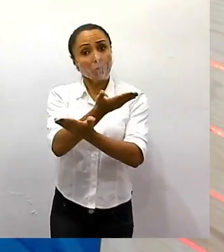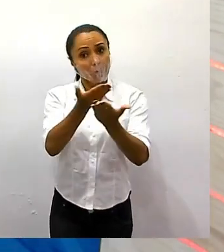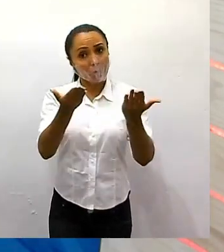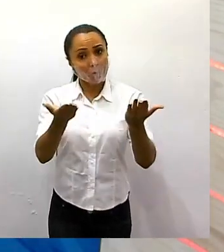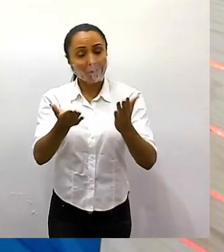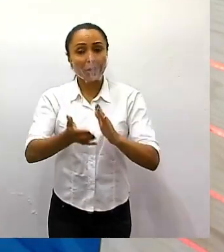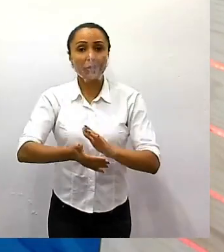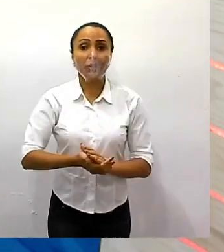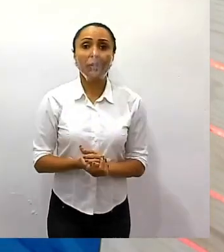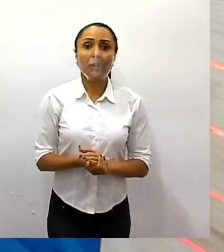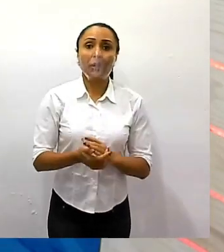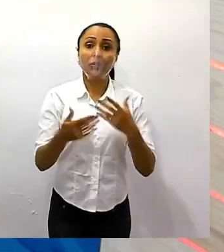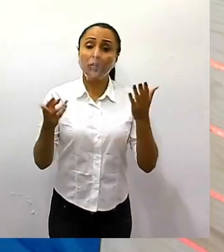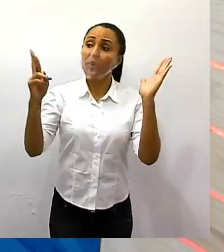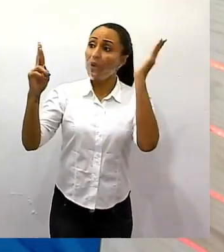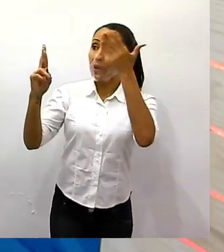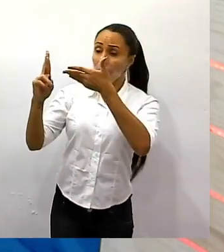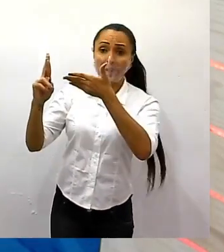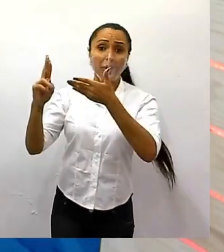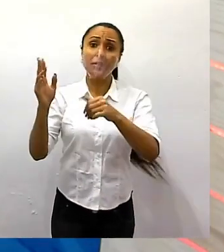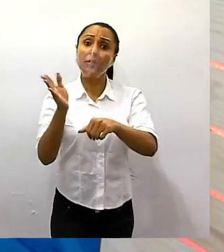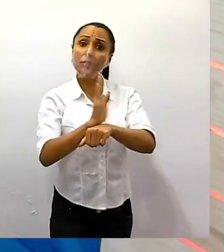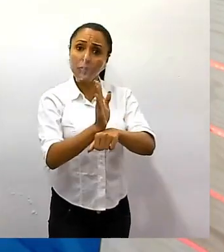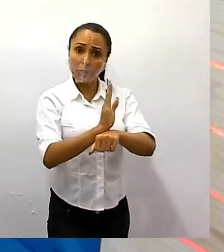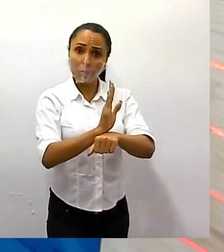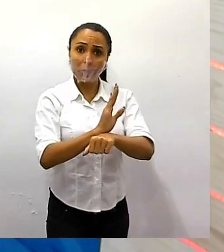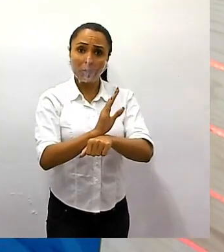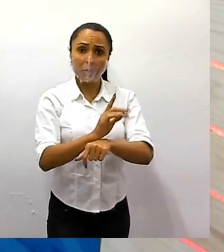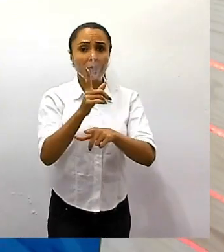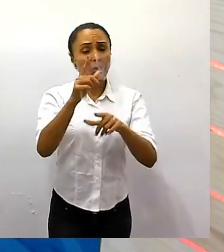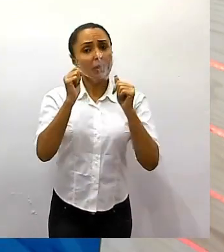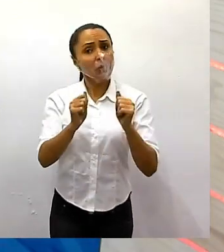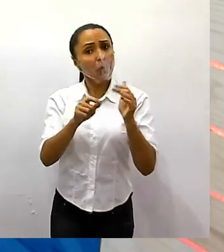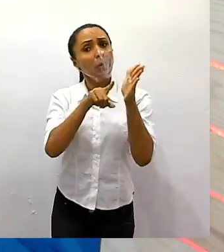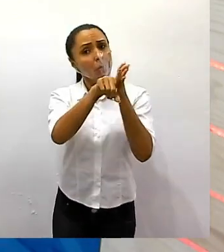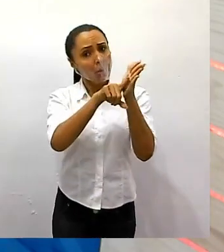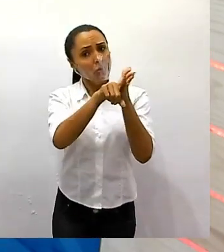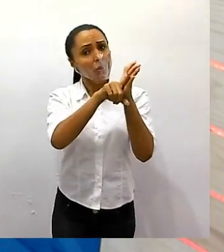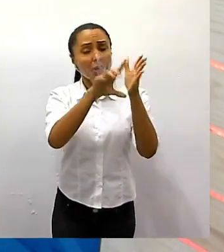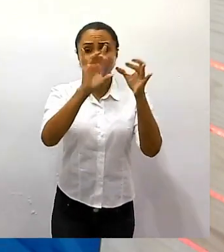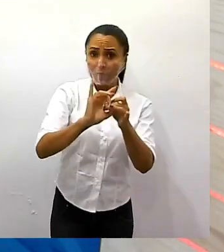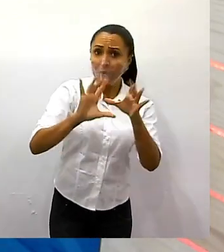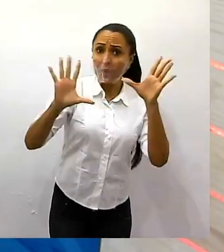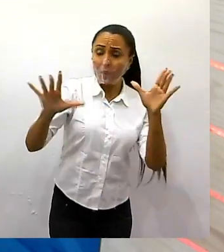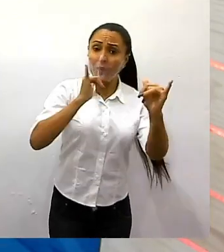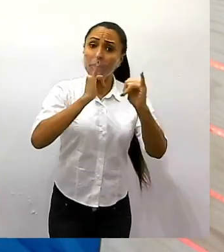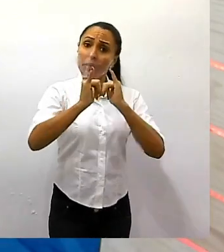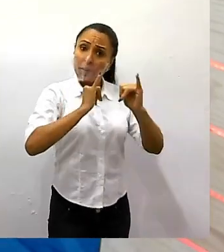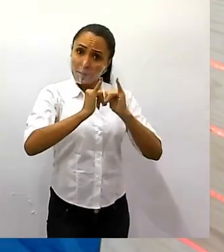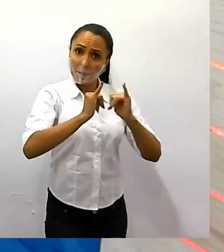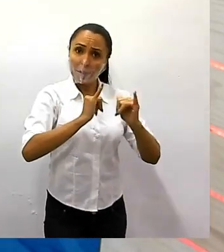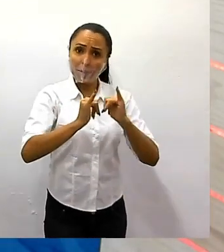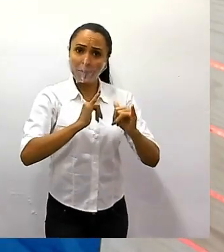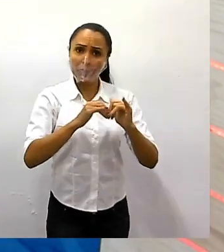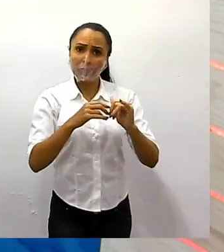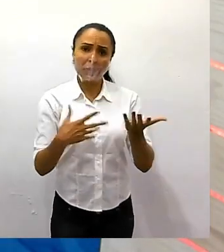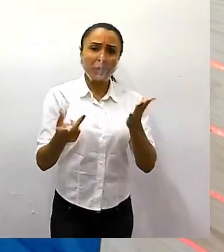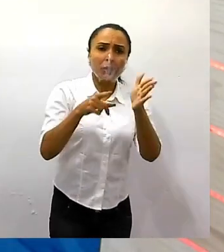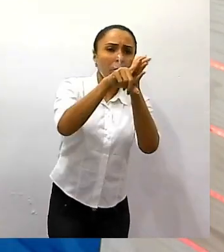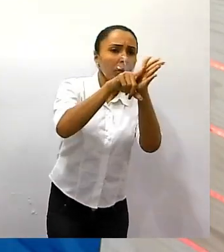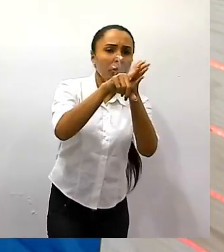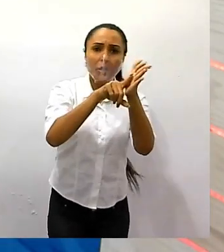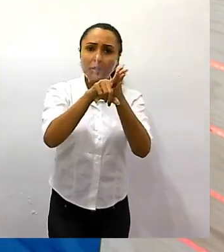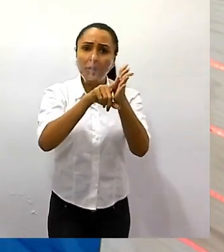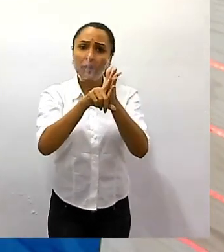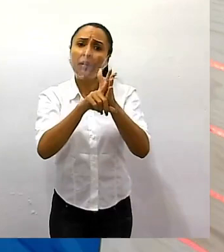Eu trouxe para vocês as referências desses filmes. Vocês podem pesquisar na internet, vocês podem procurar material, podem